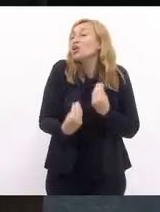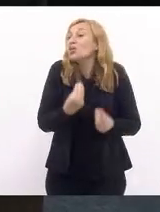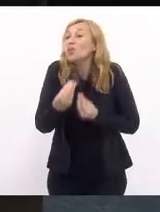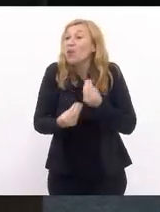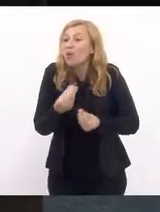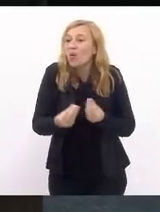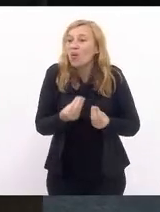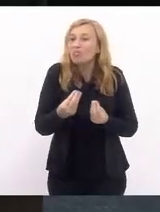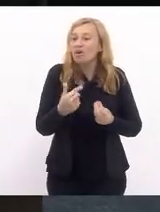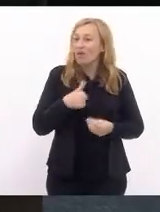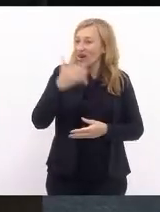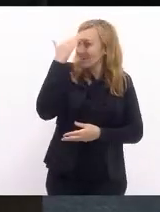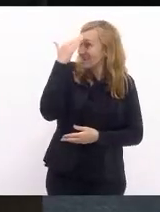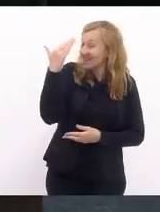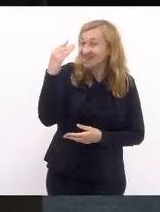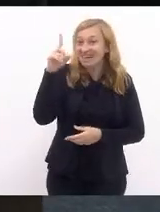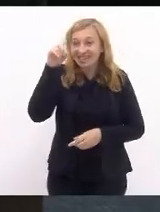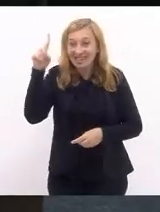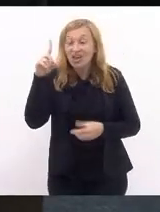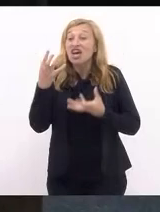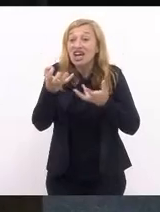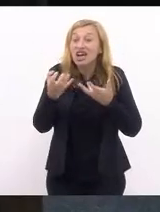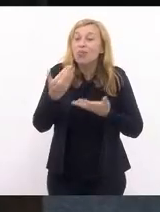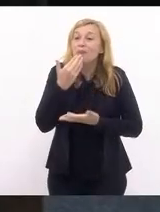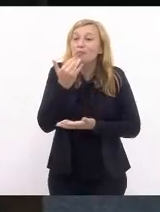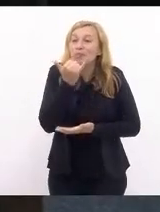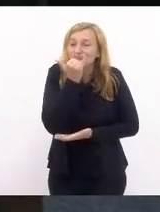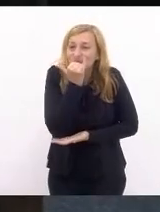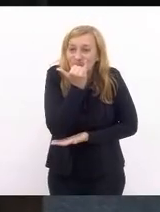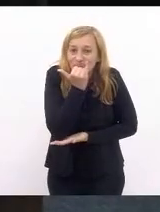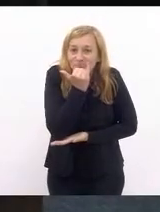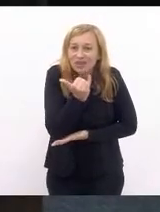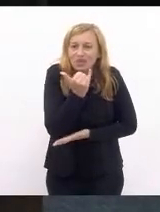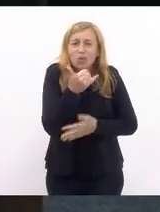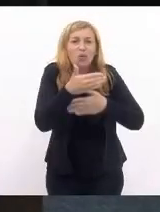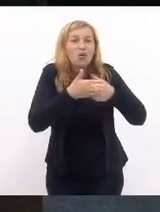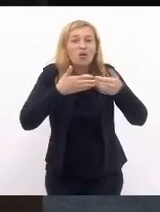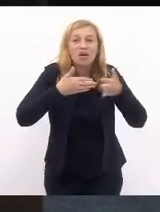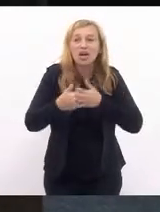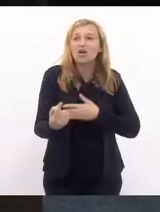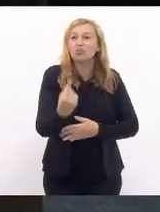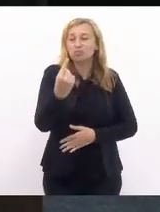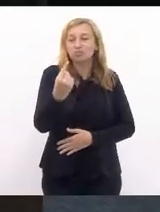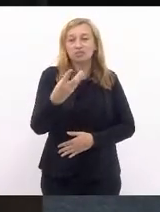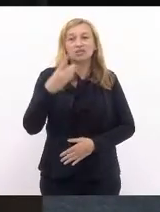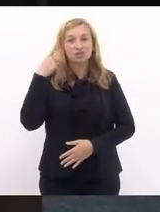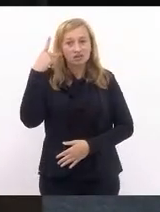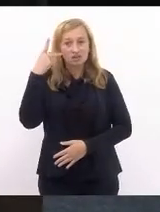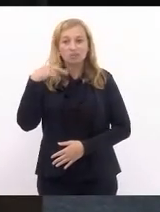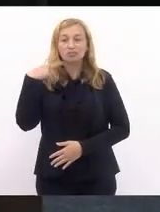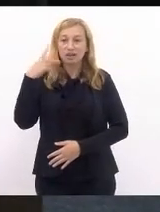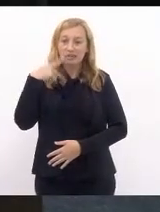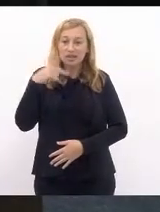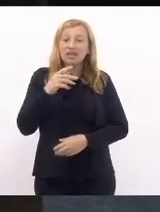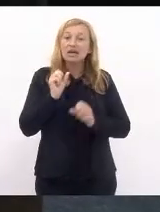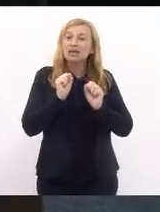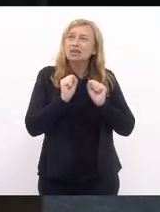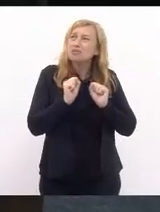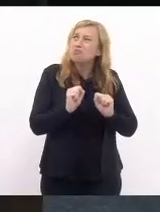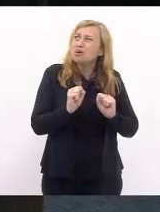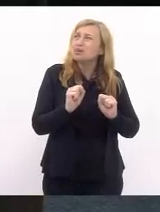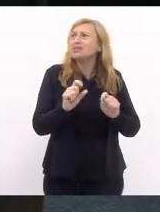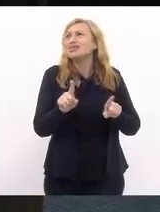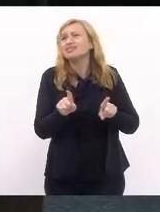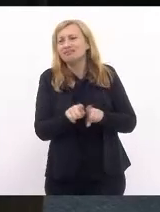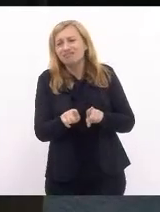como eu estou agradecendo a Deus eu queria pedir perdão para qualquer um dos meus pares que Talvez possa